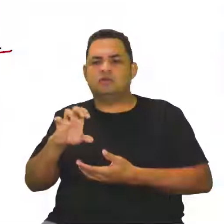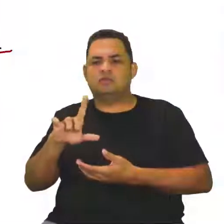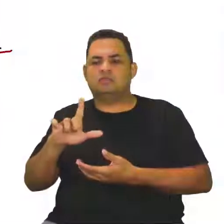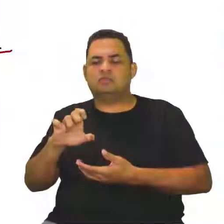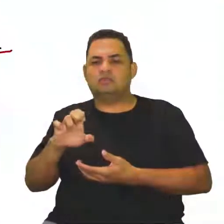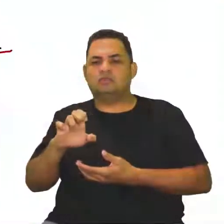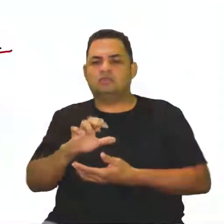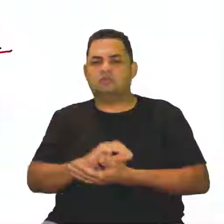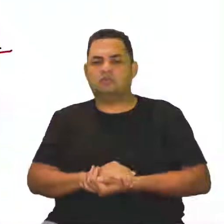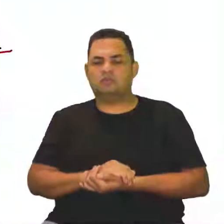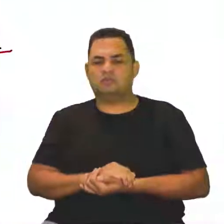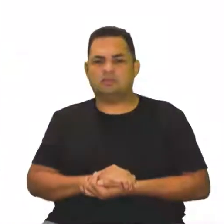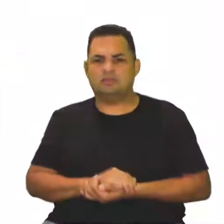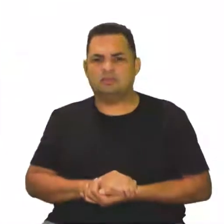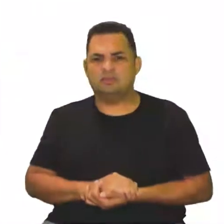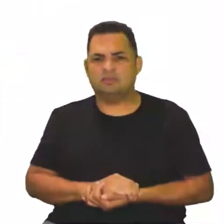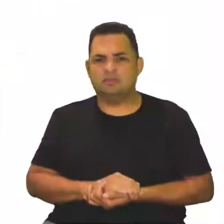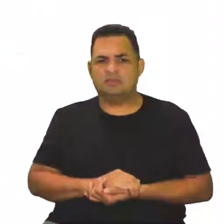só.